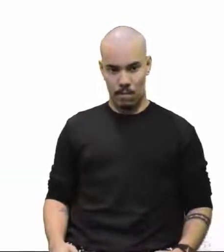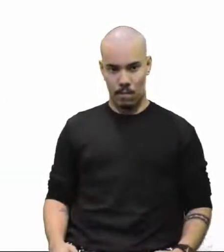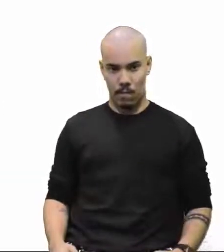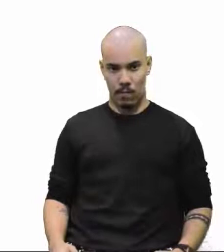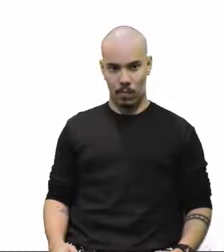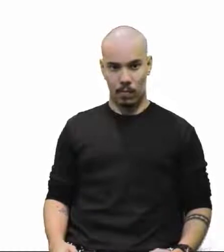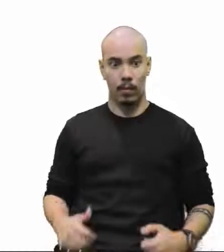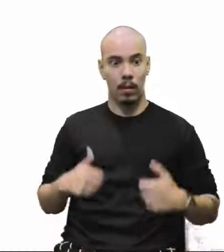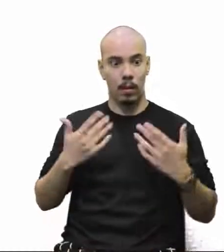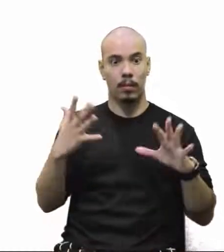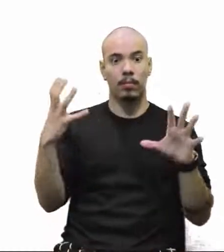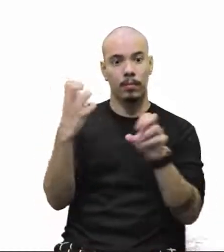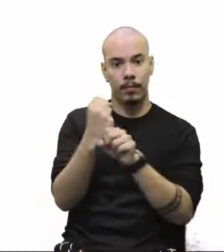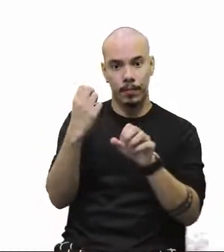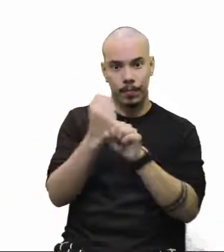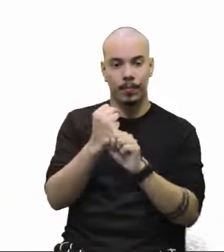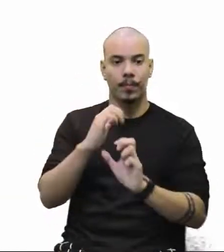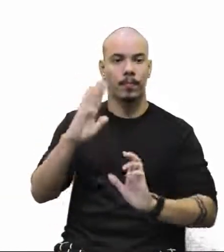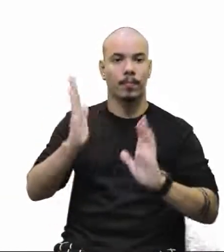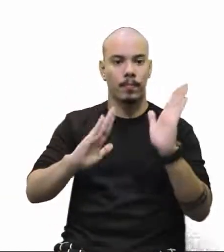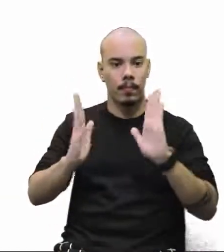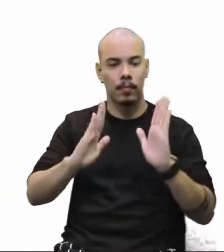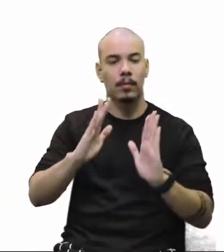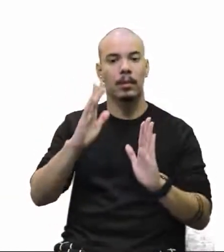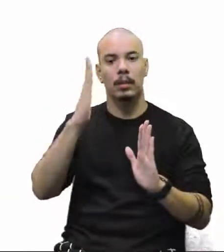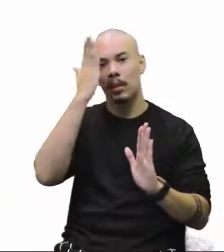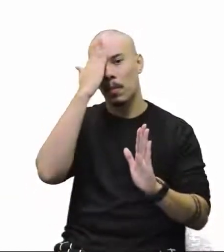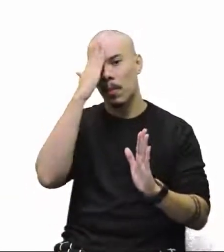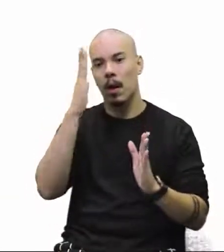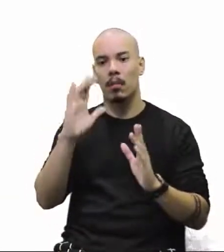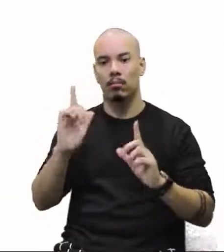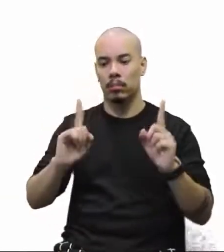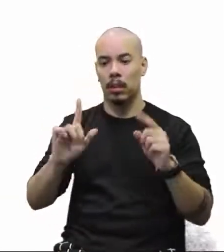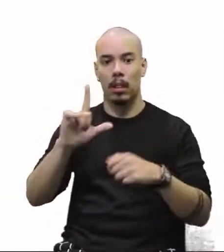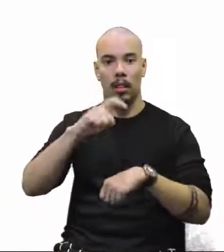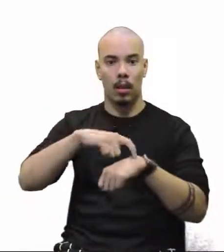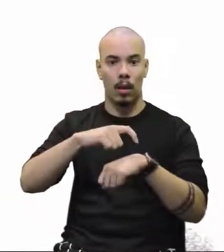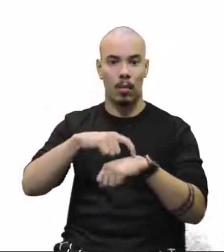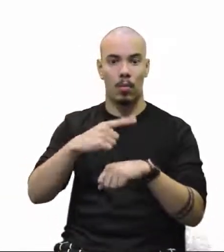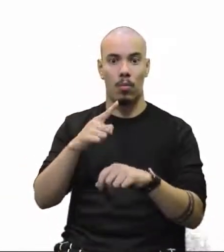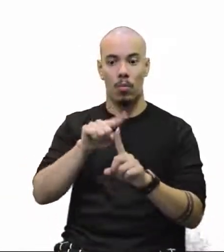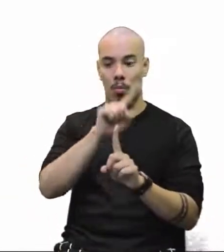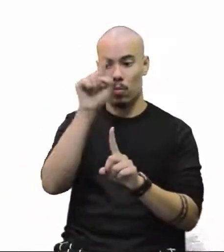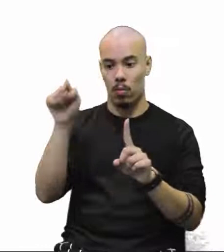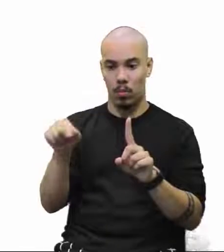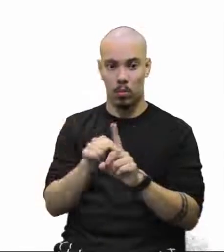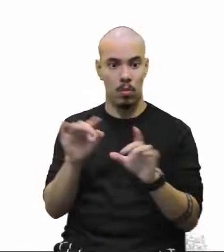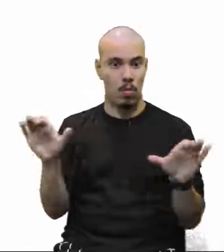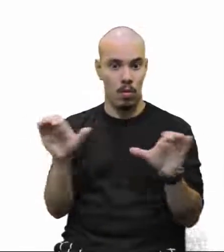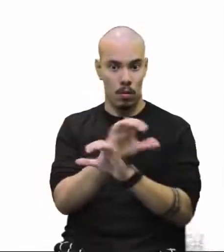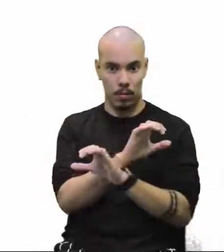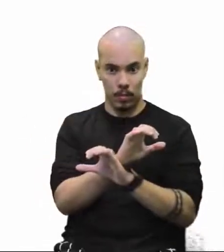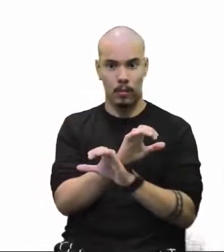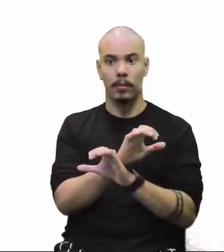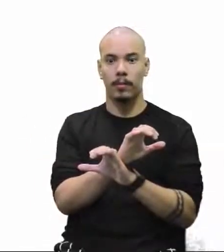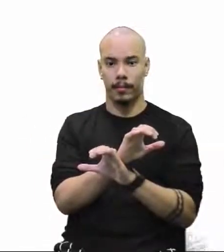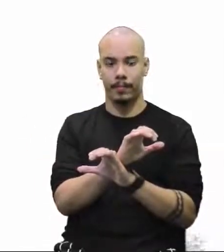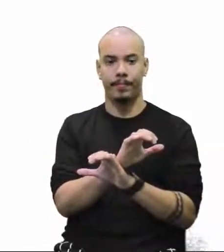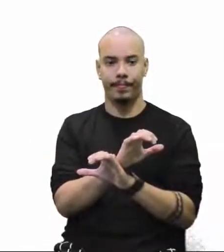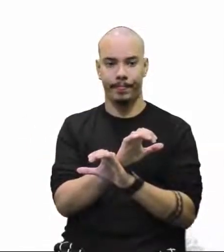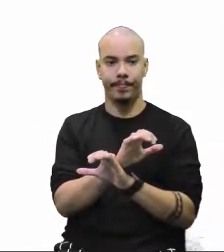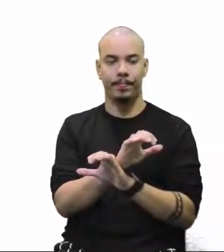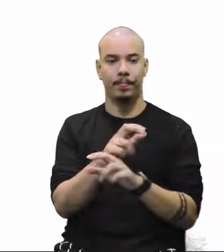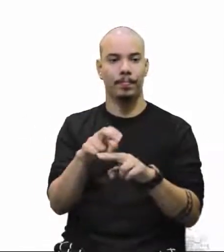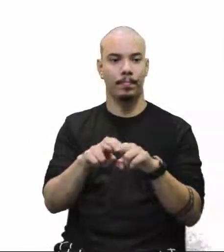Então, o cálculo do período é o intervalo de tempo que corresponde a uma volta completa, né?